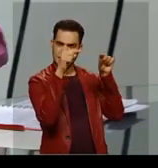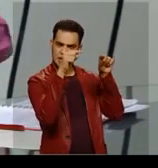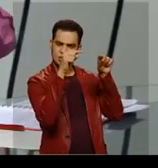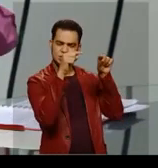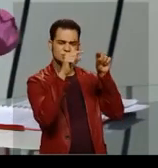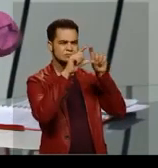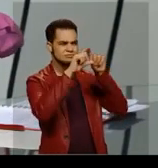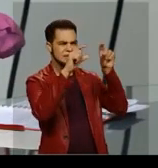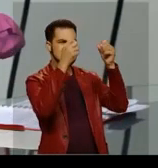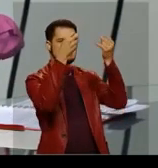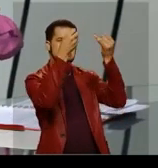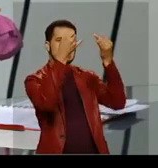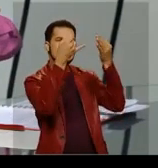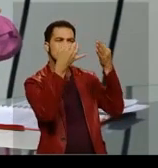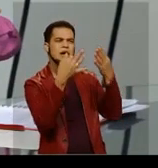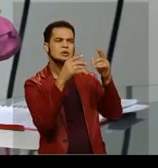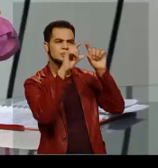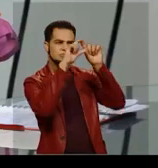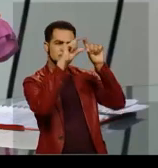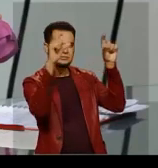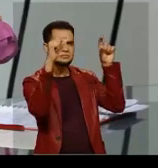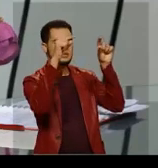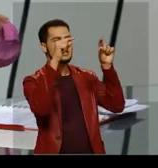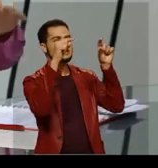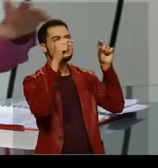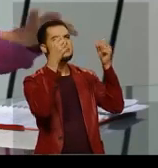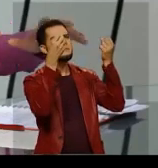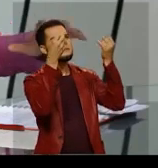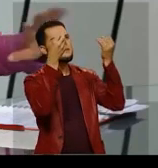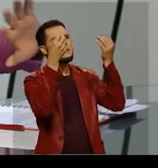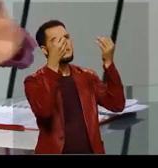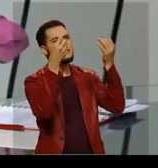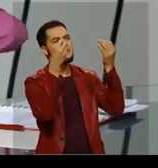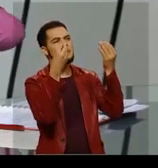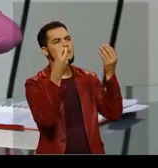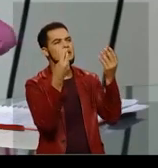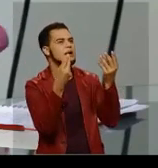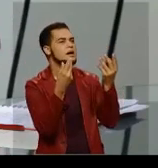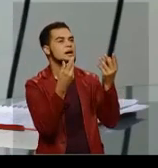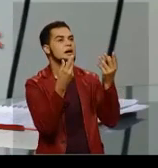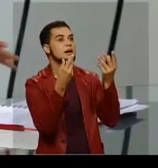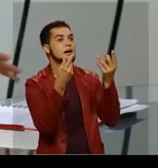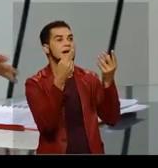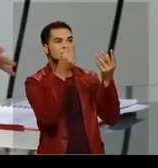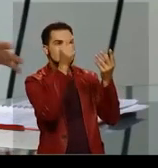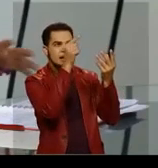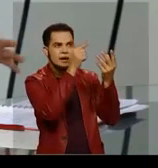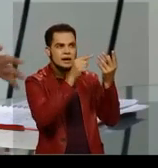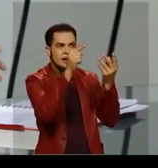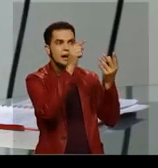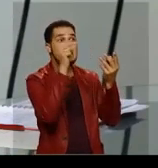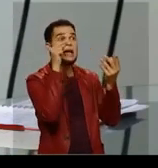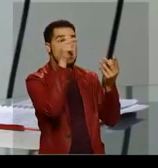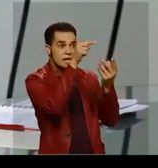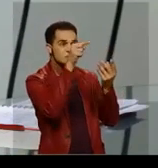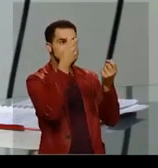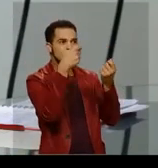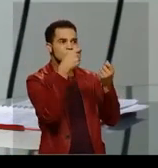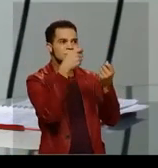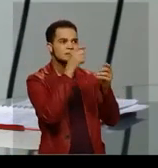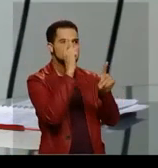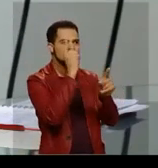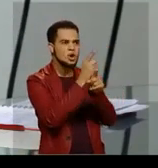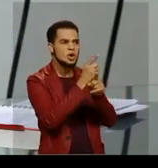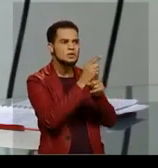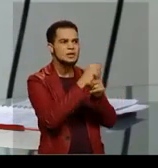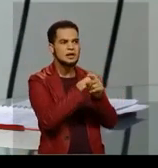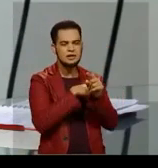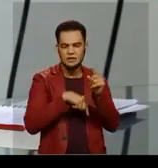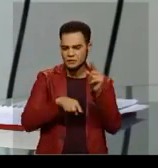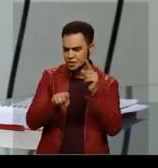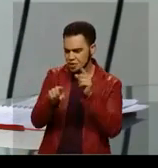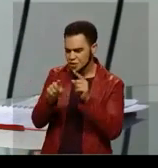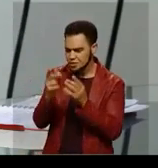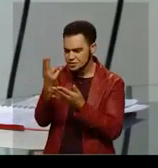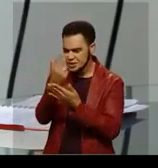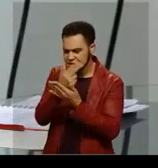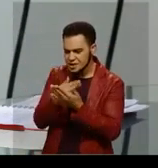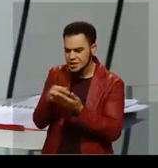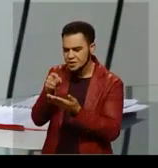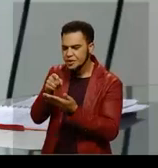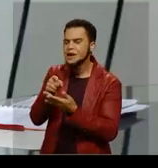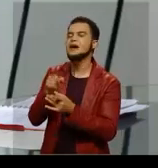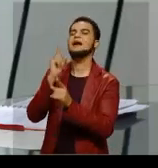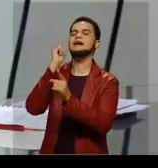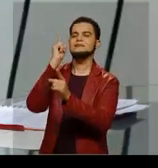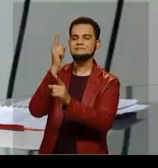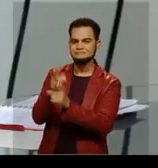está te dando uma informação ali que não vai precisar nada nela para você responder aquela questão. Então